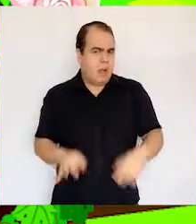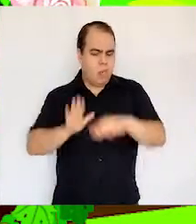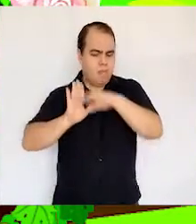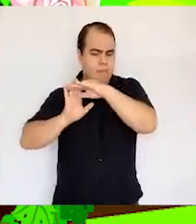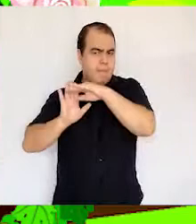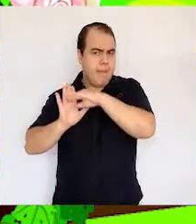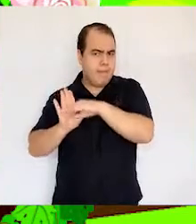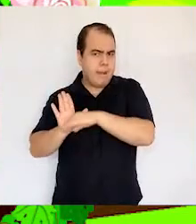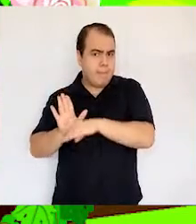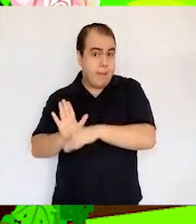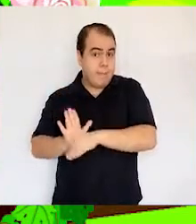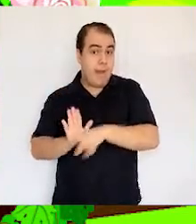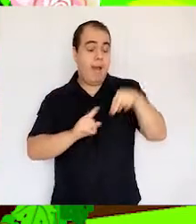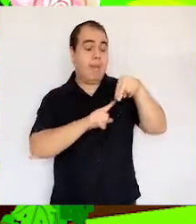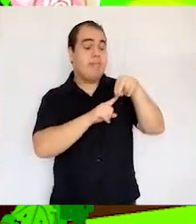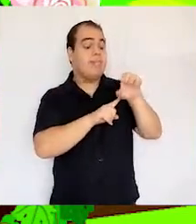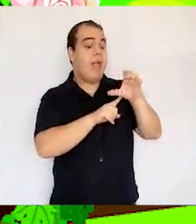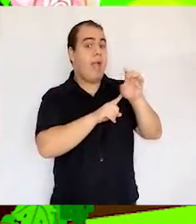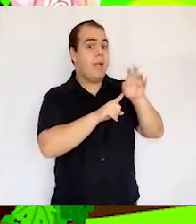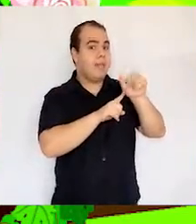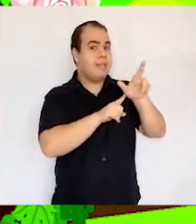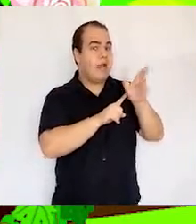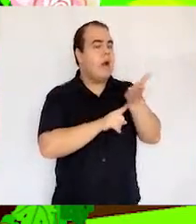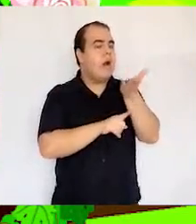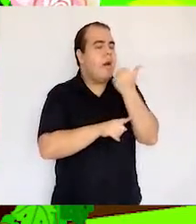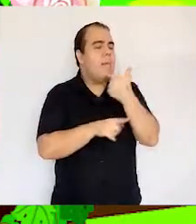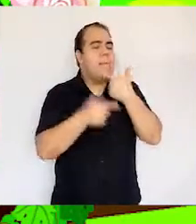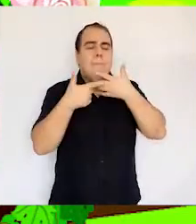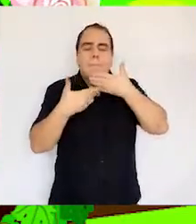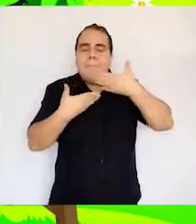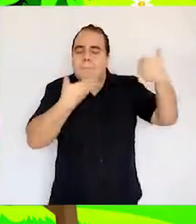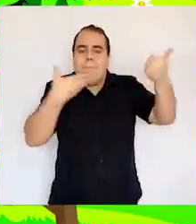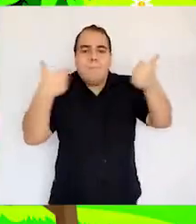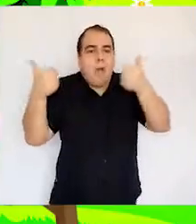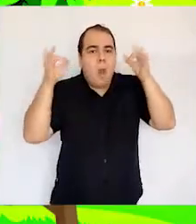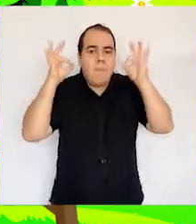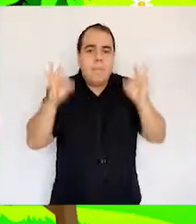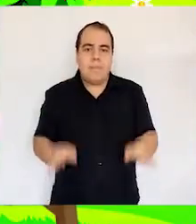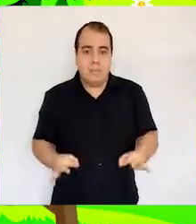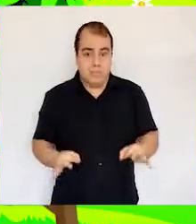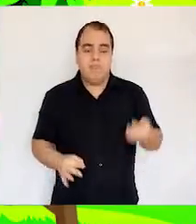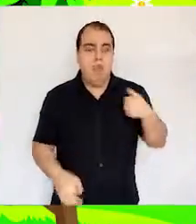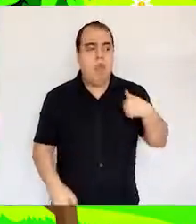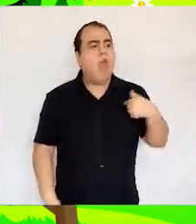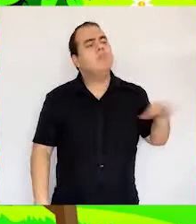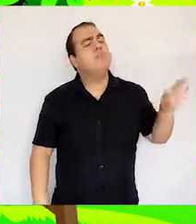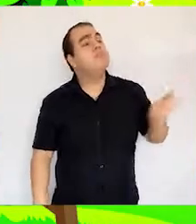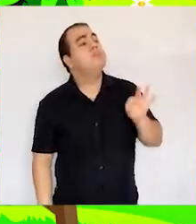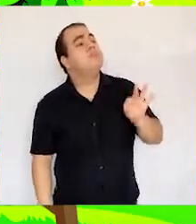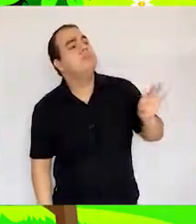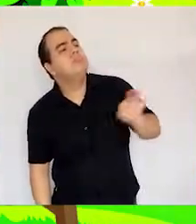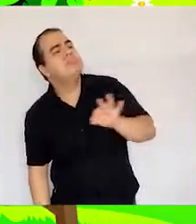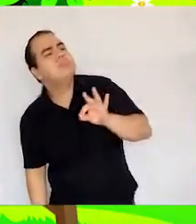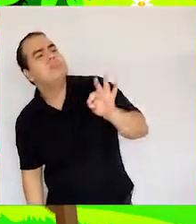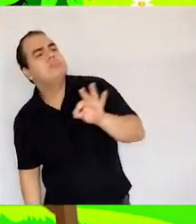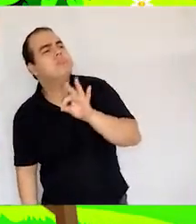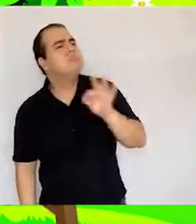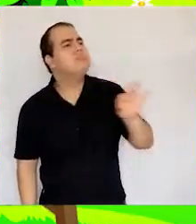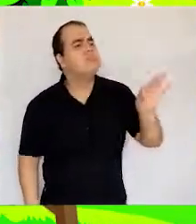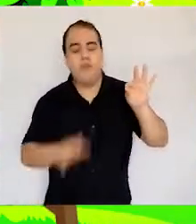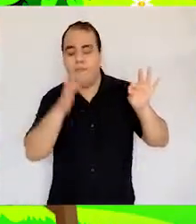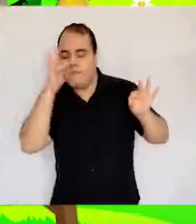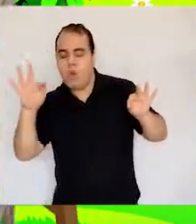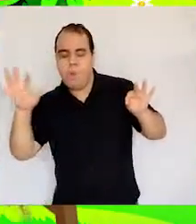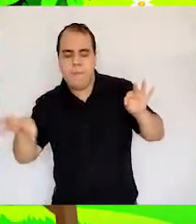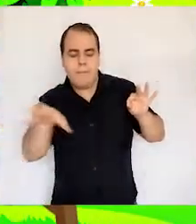sabe? Néctar é o meu alimento favorito. Eu saio voando por aqui,